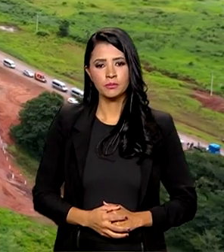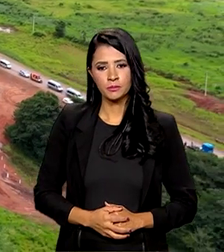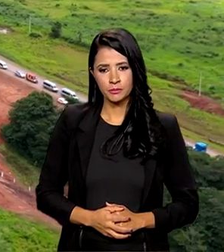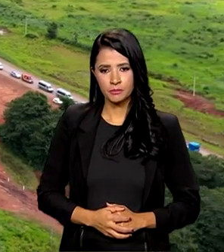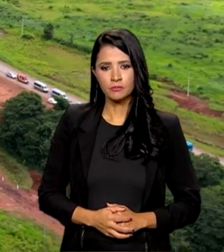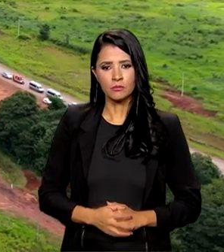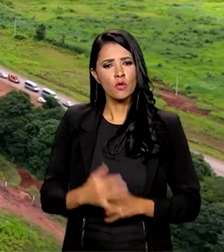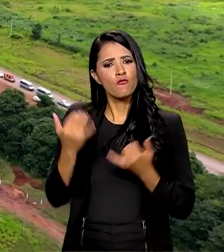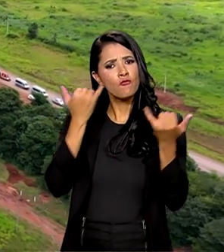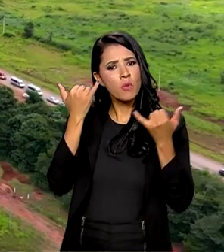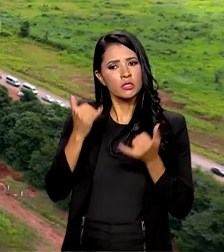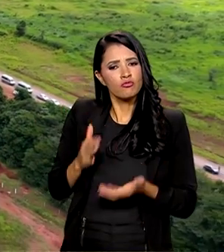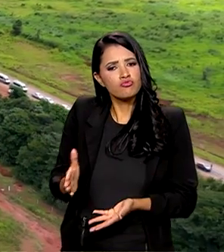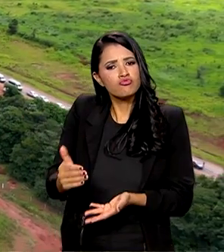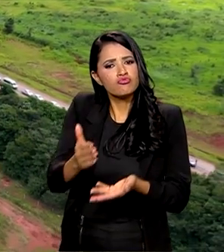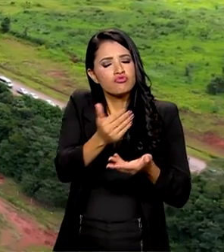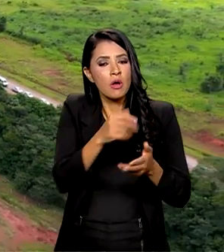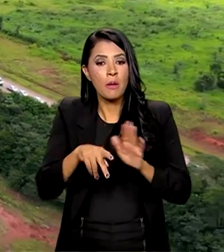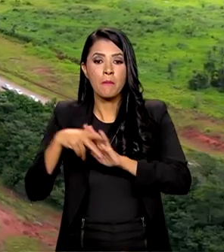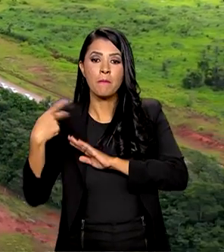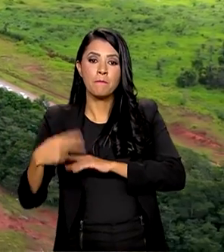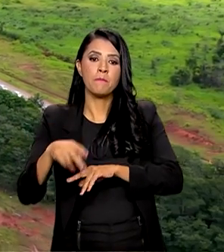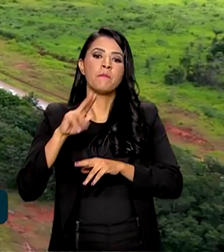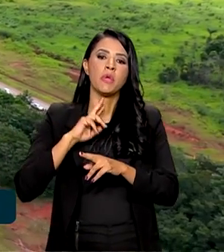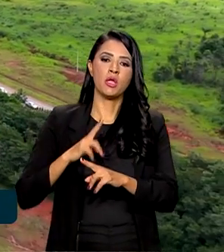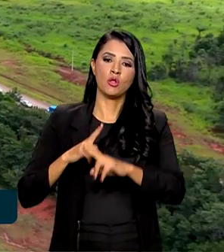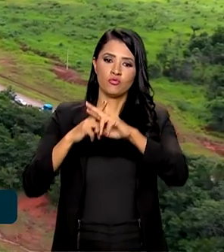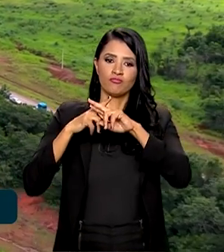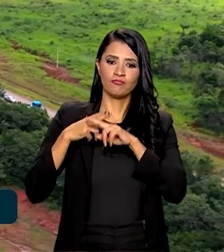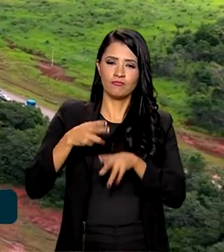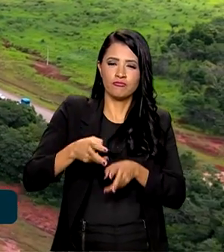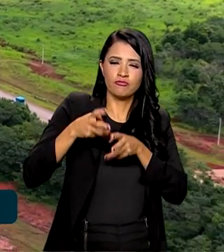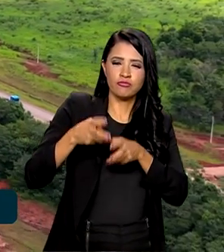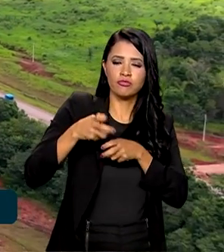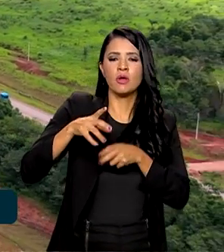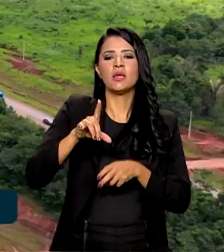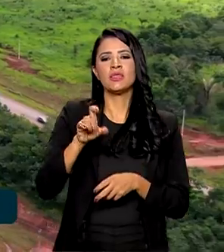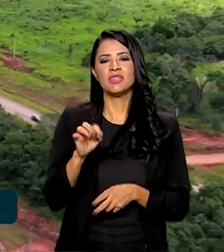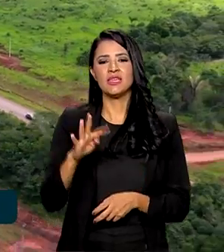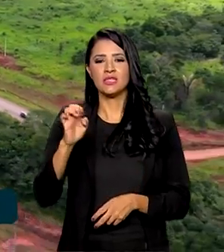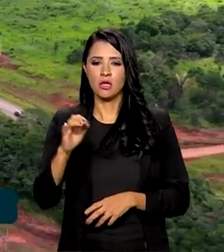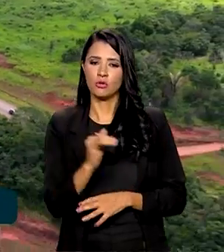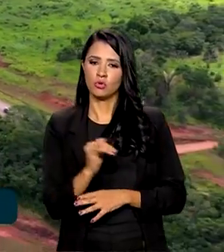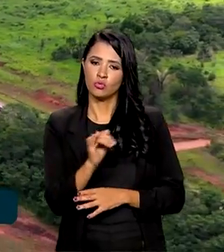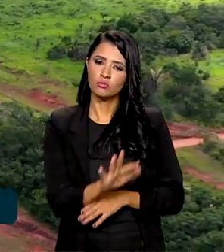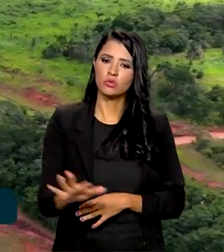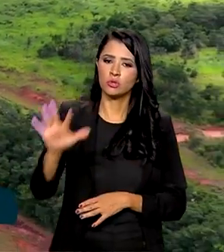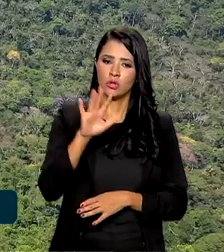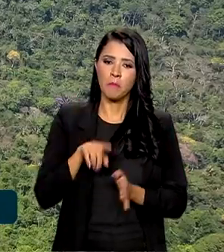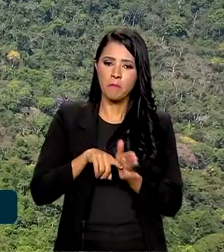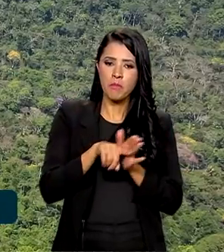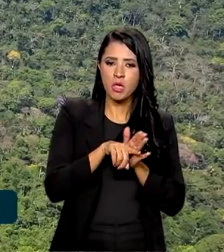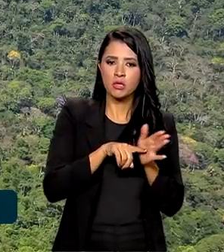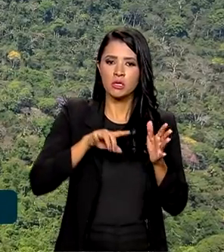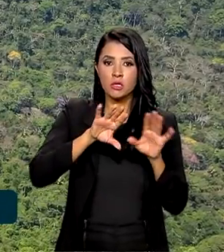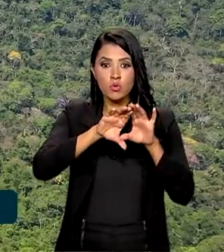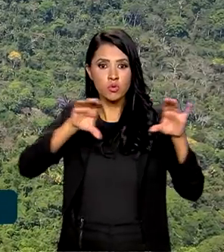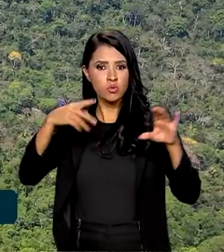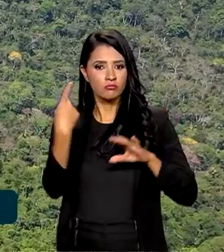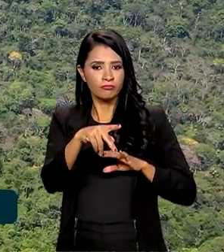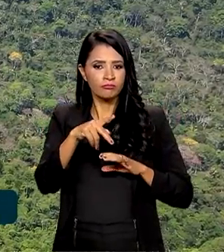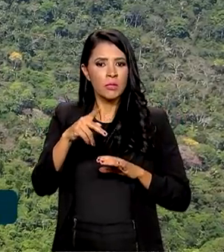os dados foram coletados pelo sistema de terra do INPE o Instituto Nacional de Pesquisas espaciais e são